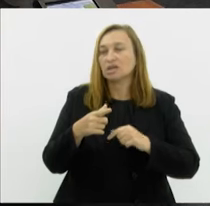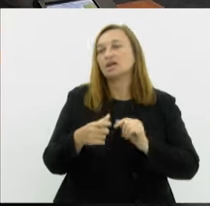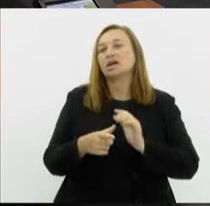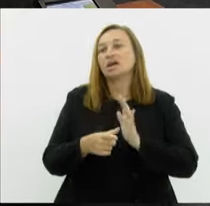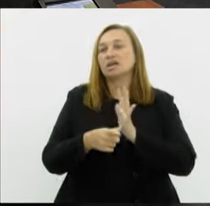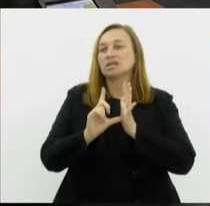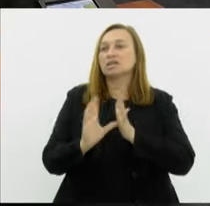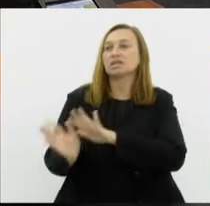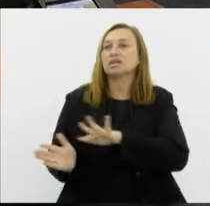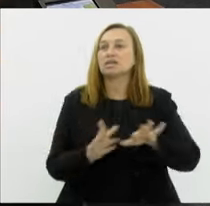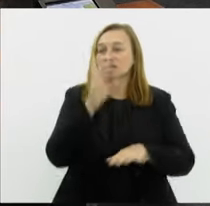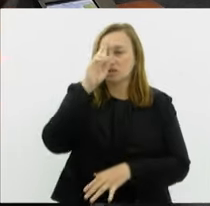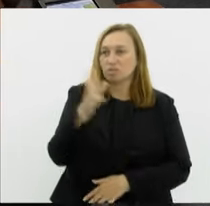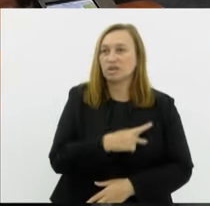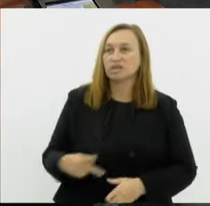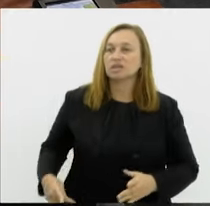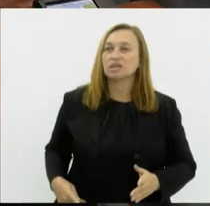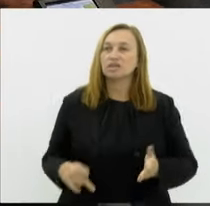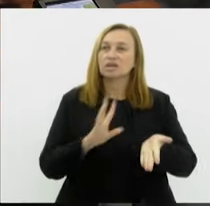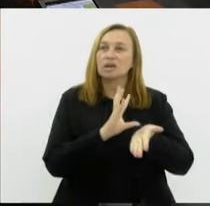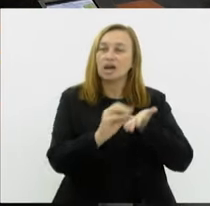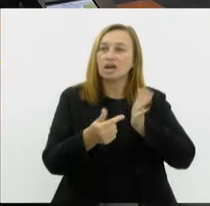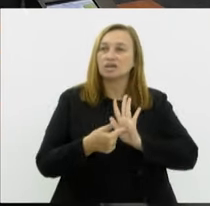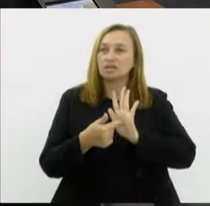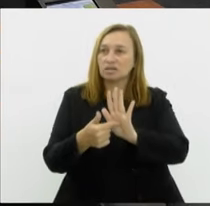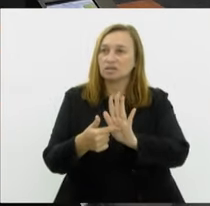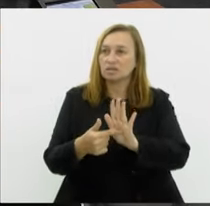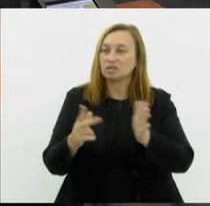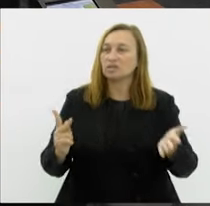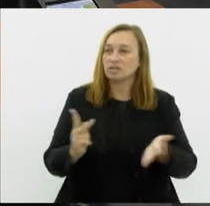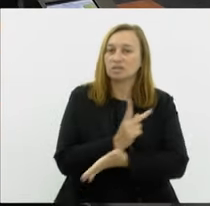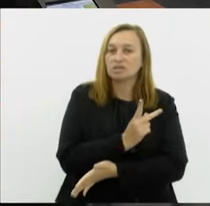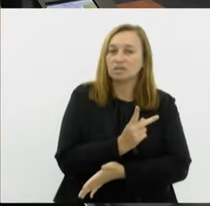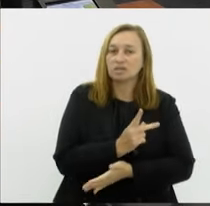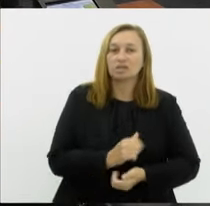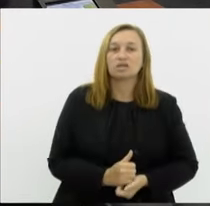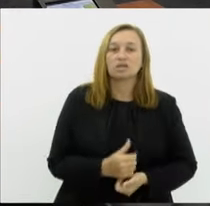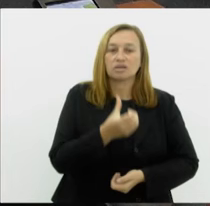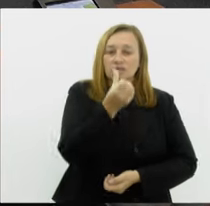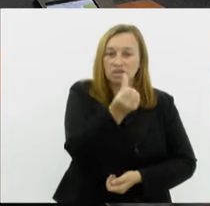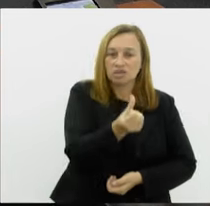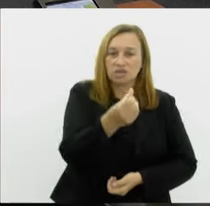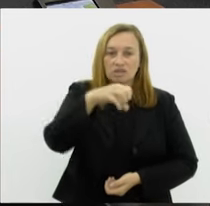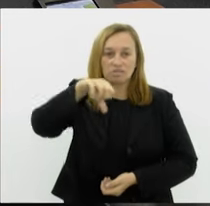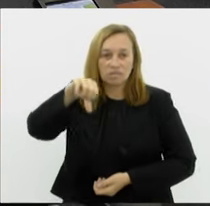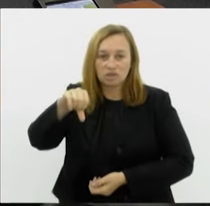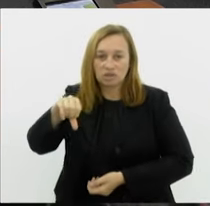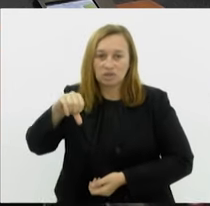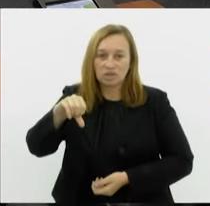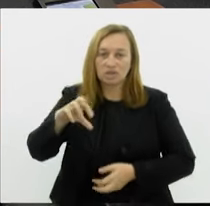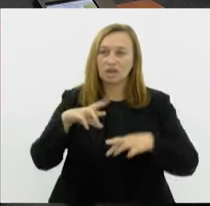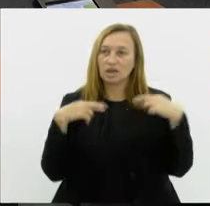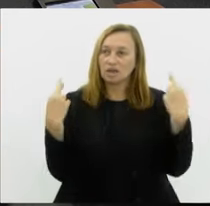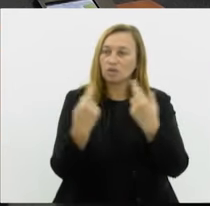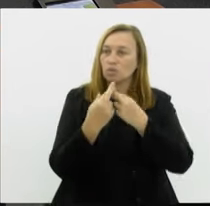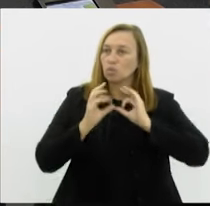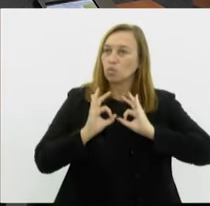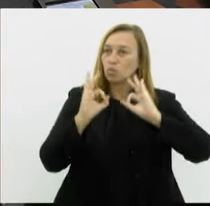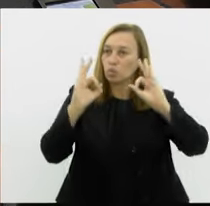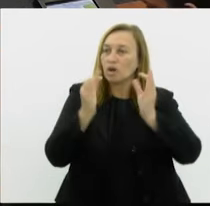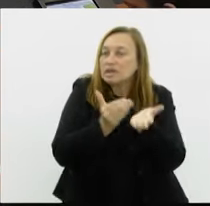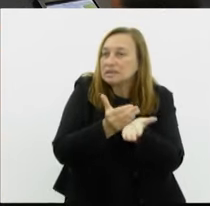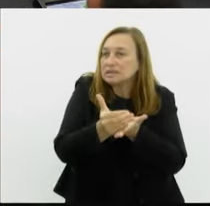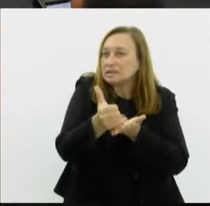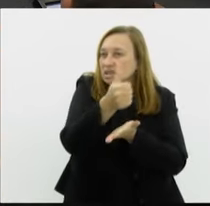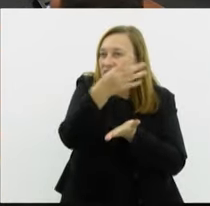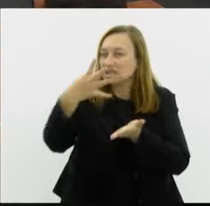Senhor presidente, a ata reflete com exatidão o ocorrido na 29ª sessão ordinária, que é iniciada